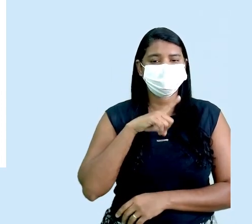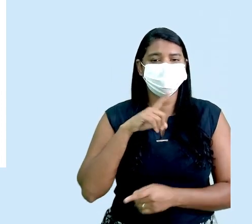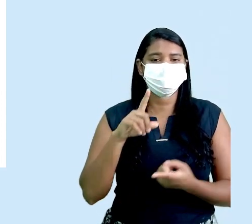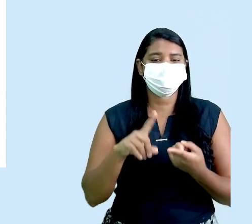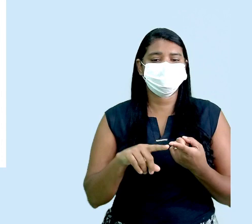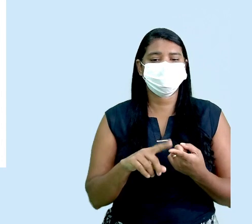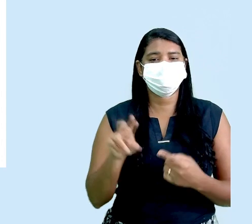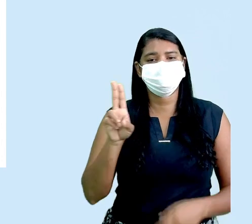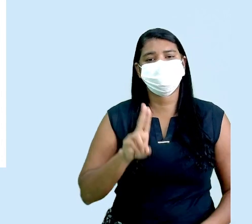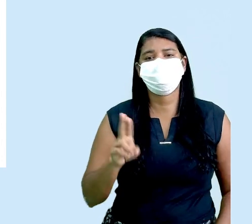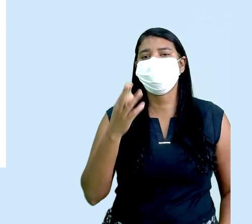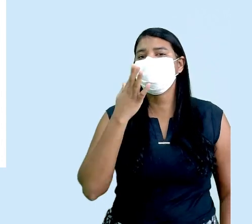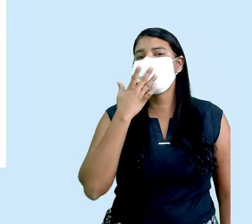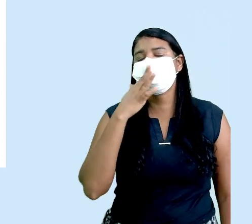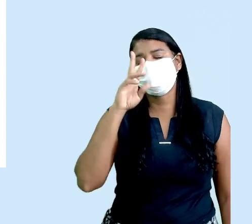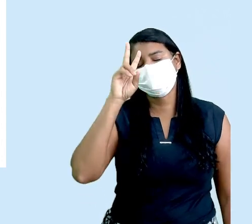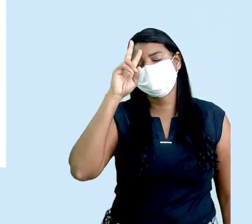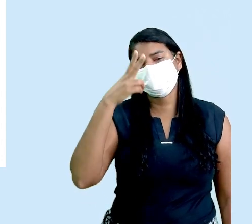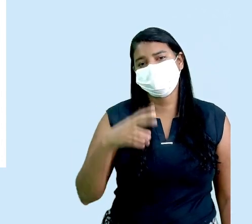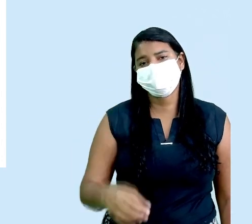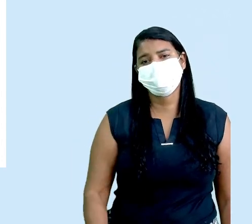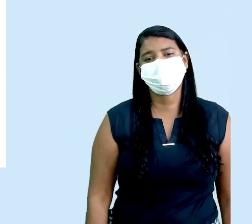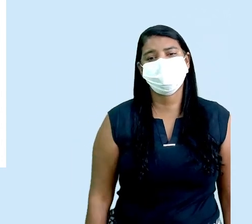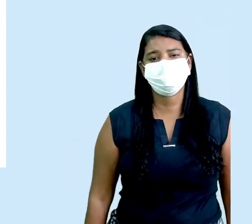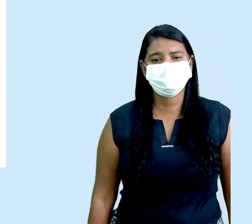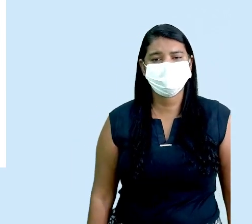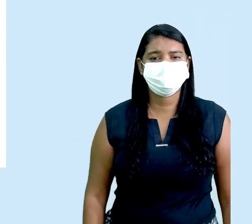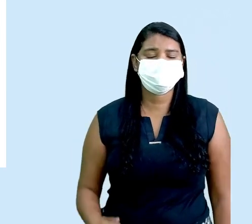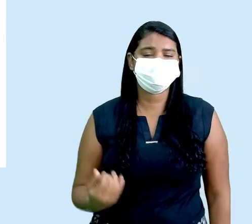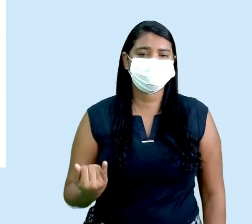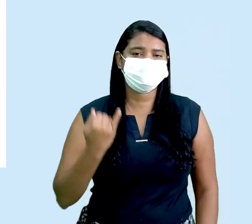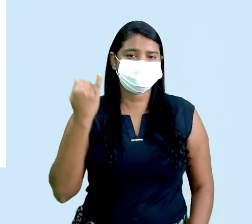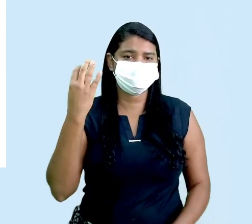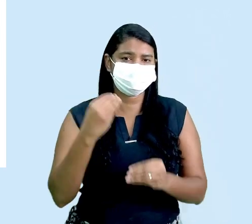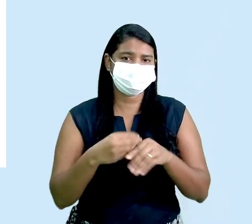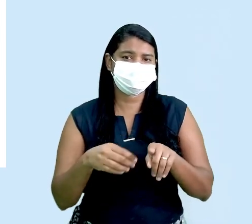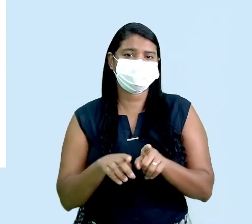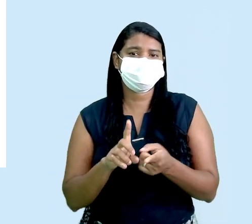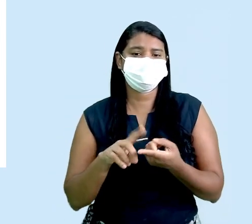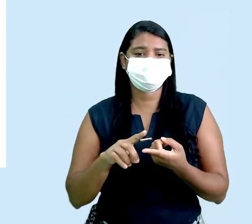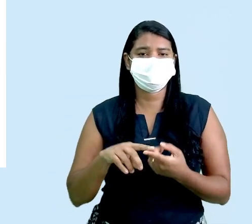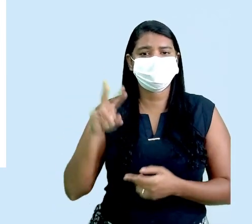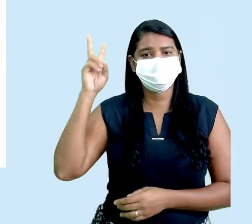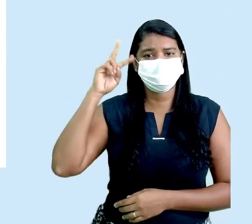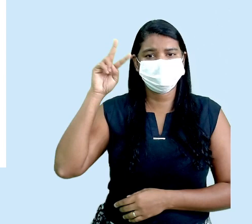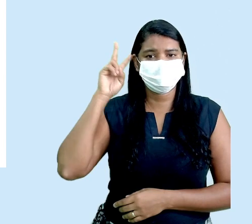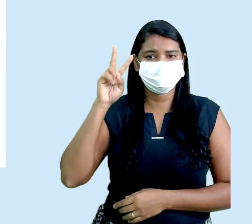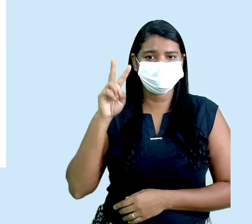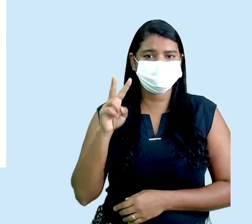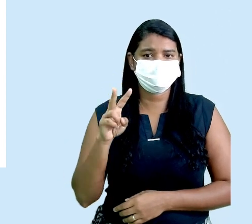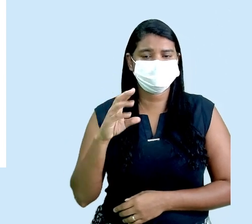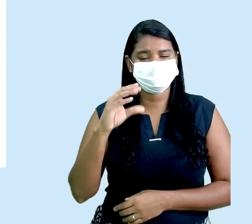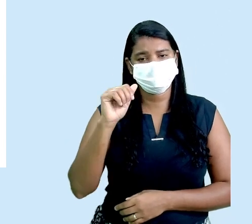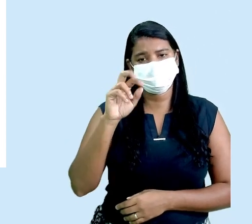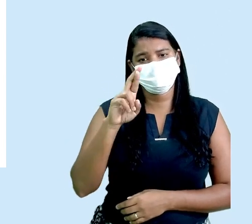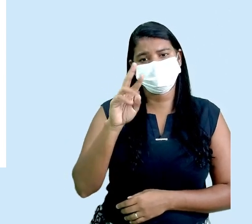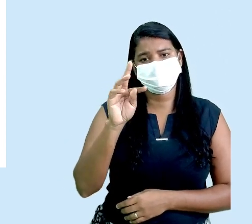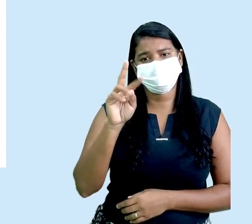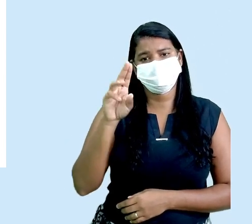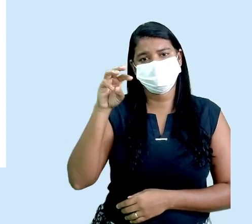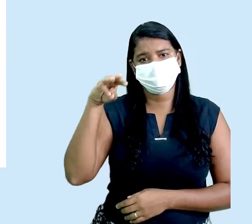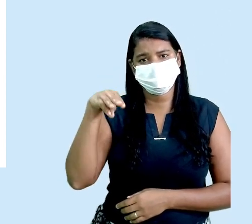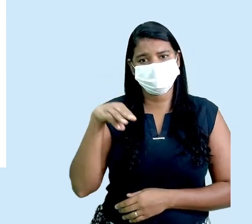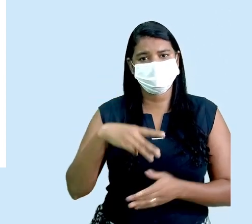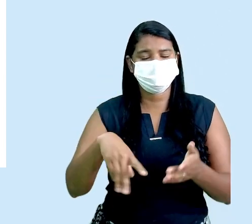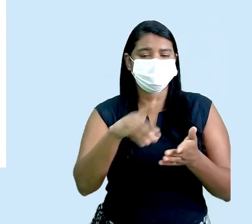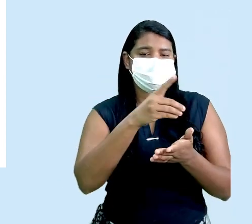mais fortes ainda, com formas bastante inusitadas, né? Que lembram muito o cartoon, né? O desenho